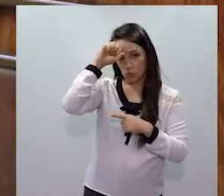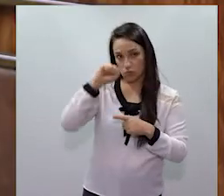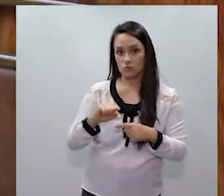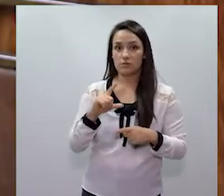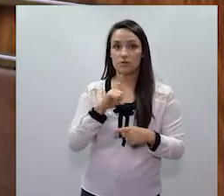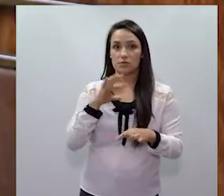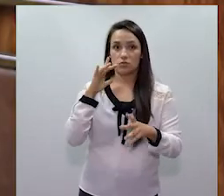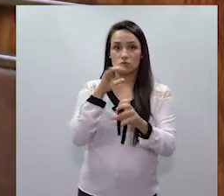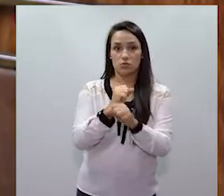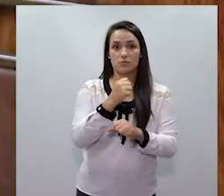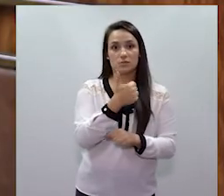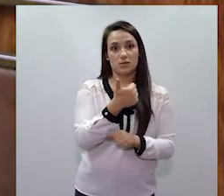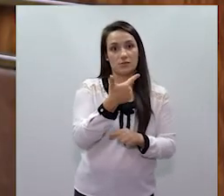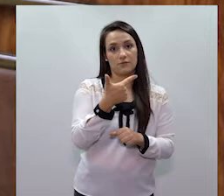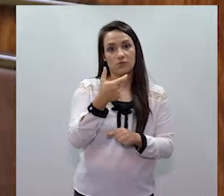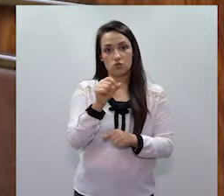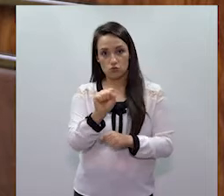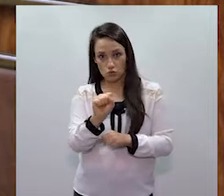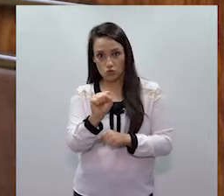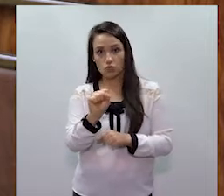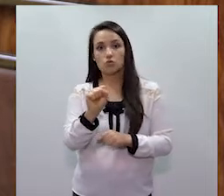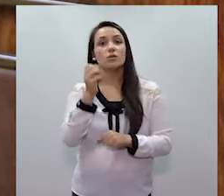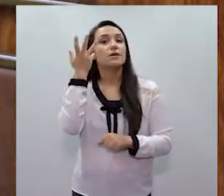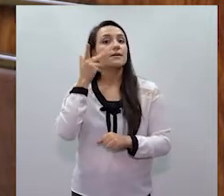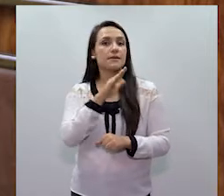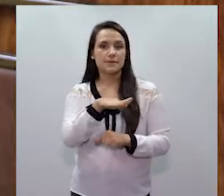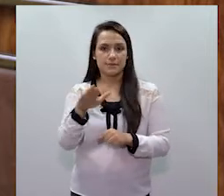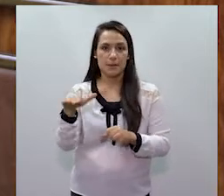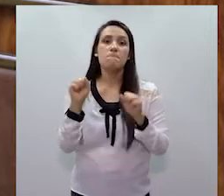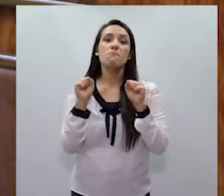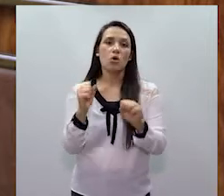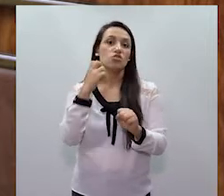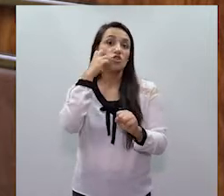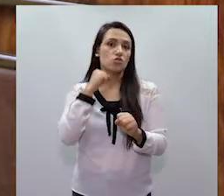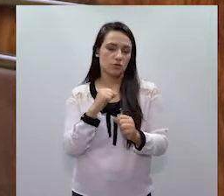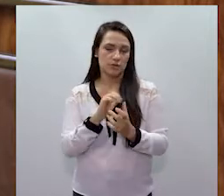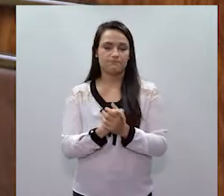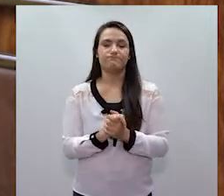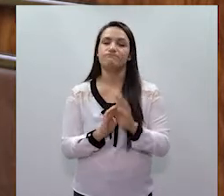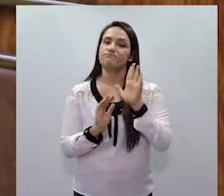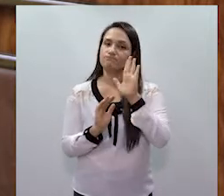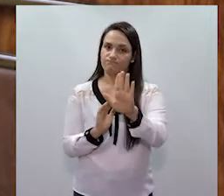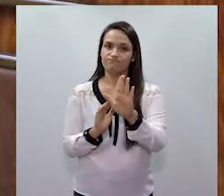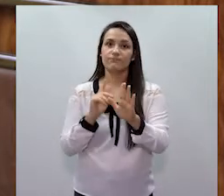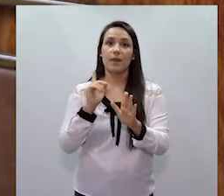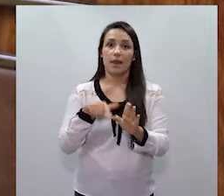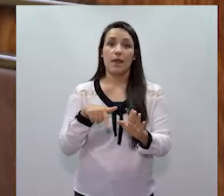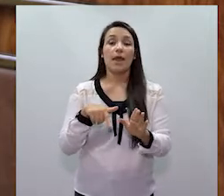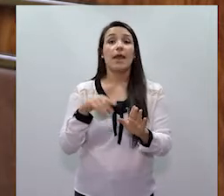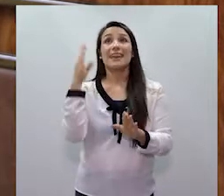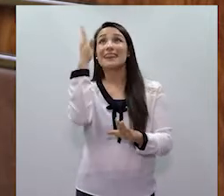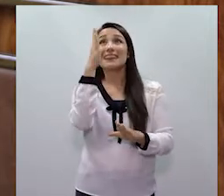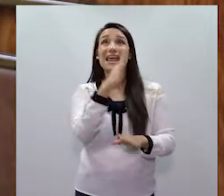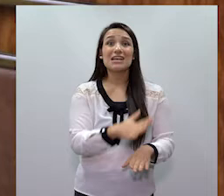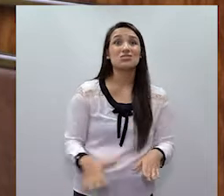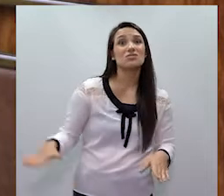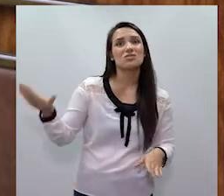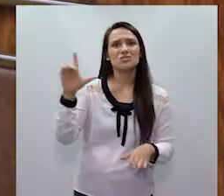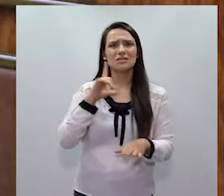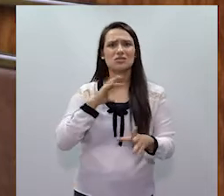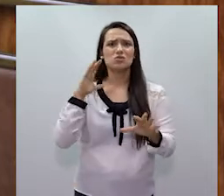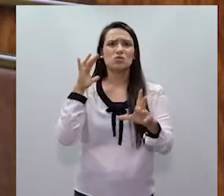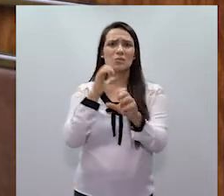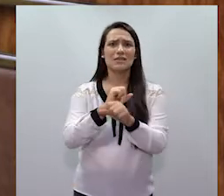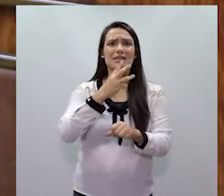hoje 128 crianças disponíveis para adoção. E em matéria de pretendentes, como o cadastro é nacional, nós temos mais